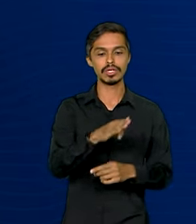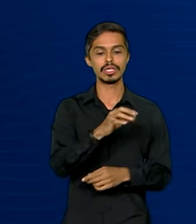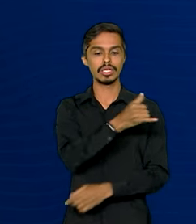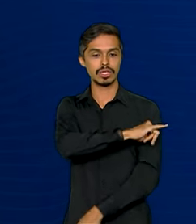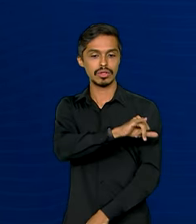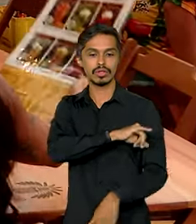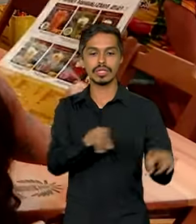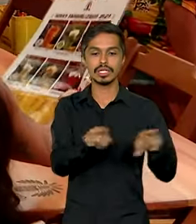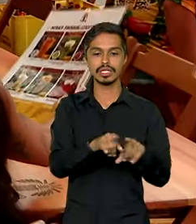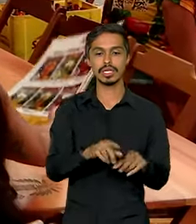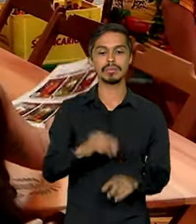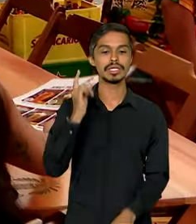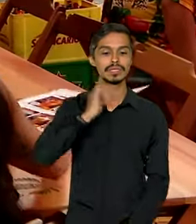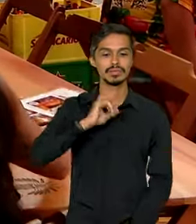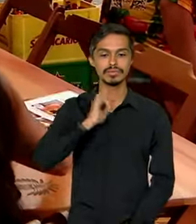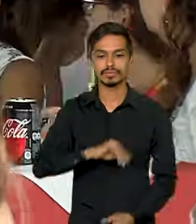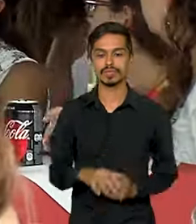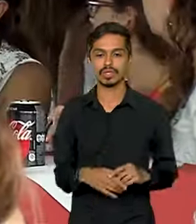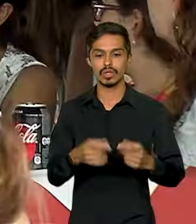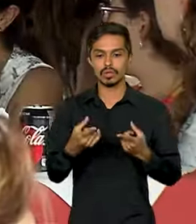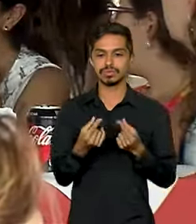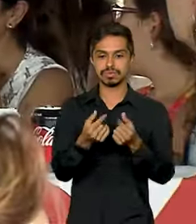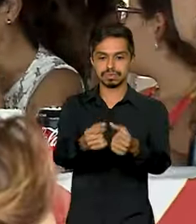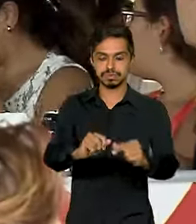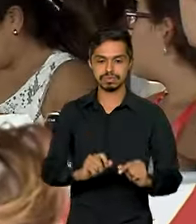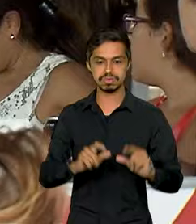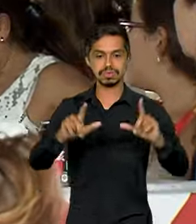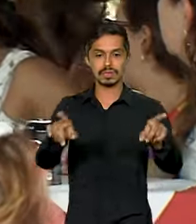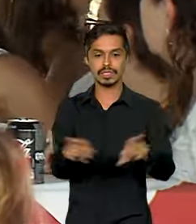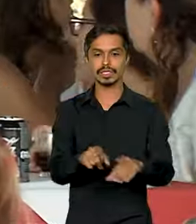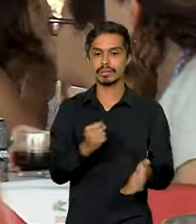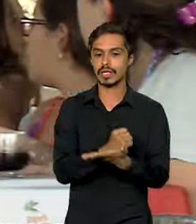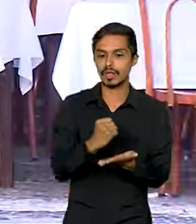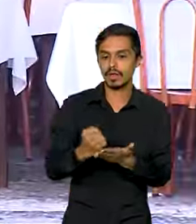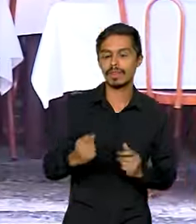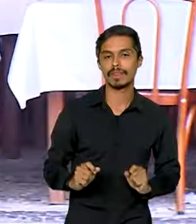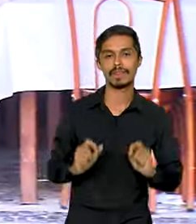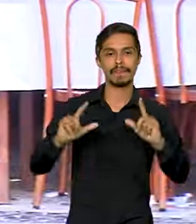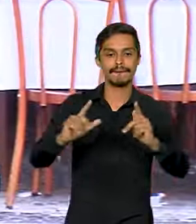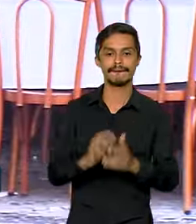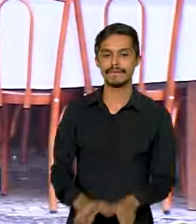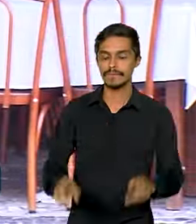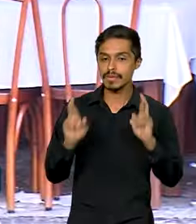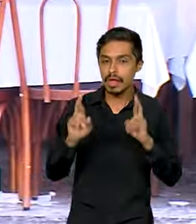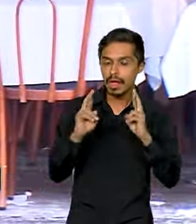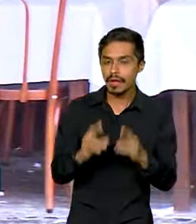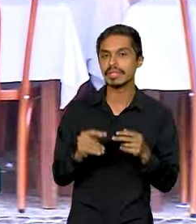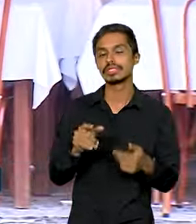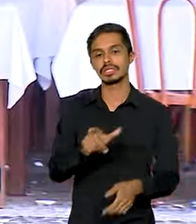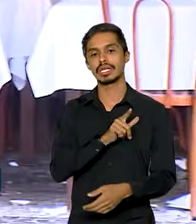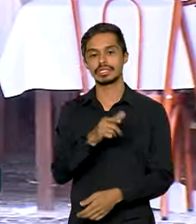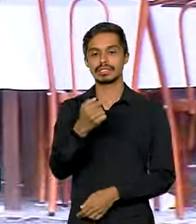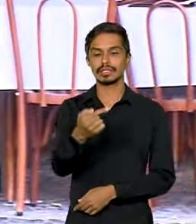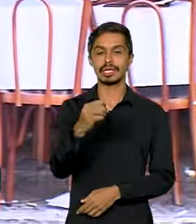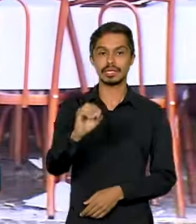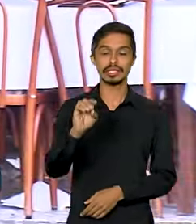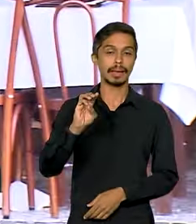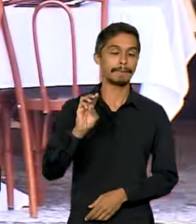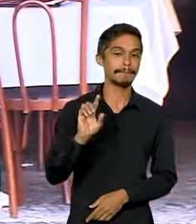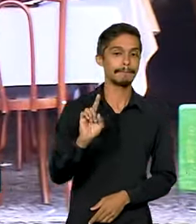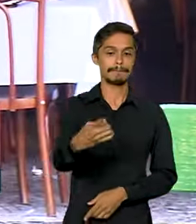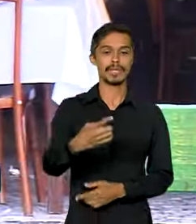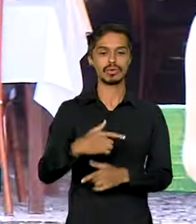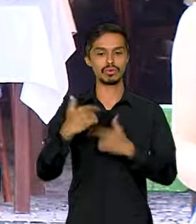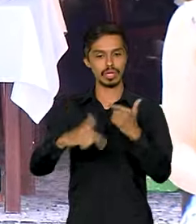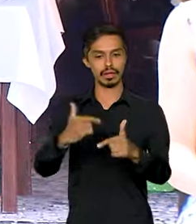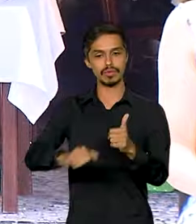Minas Gerais. Aumento do faturamento e também das contratações. A expectativa é gerar mais de 70 mil empregos